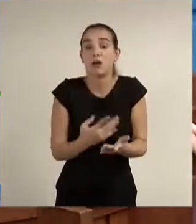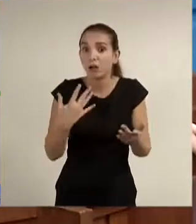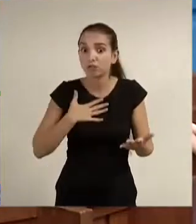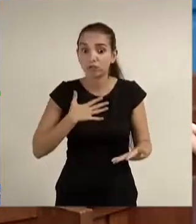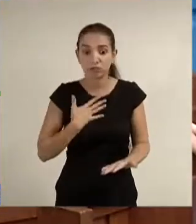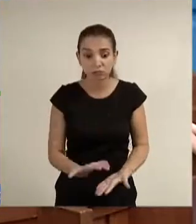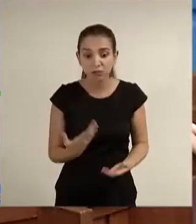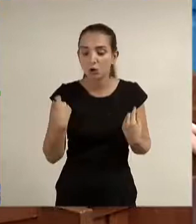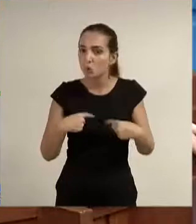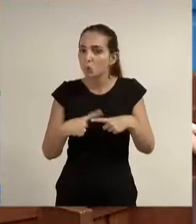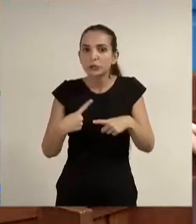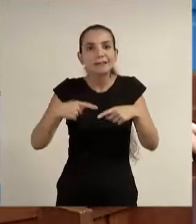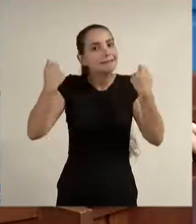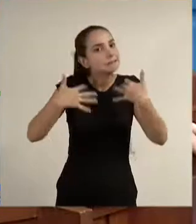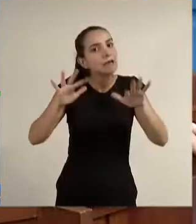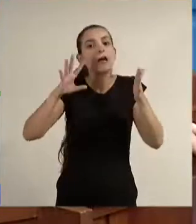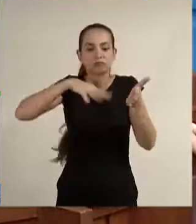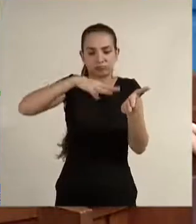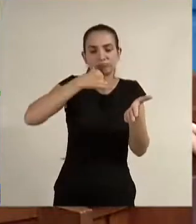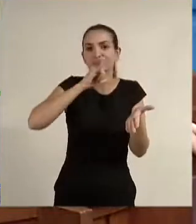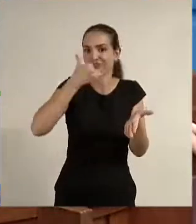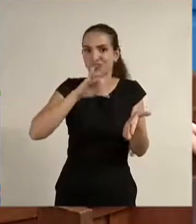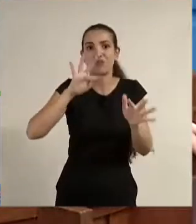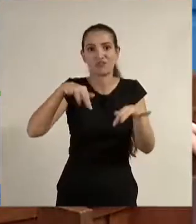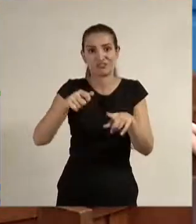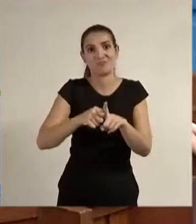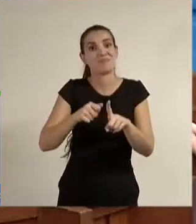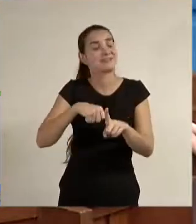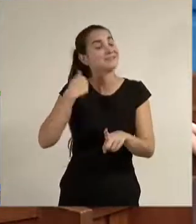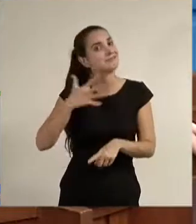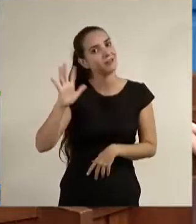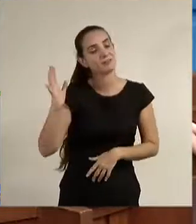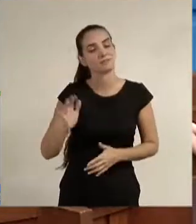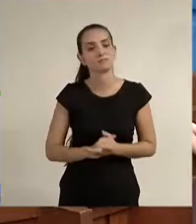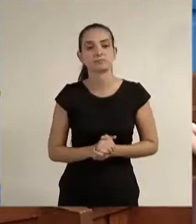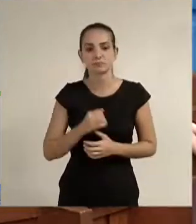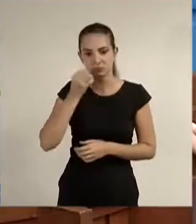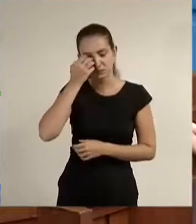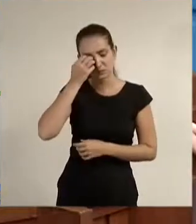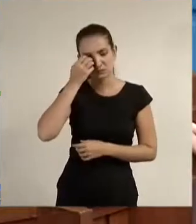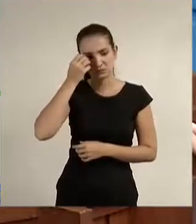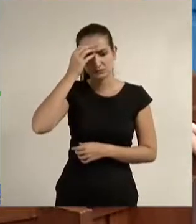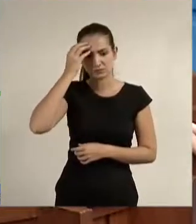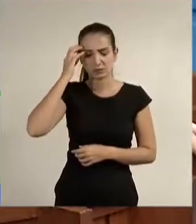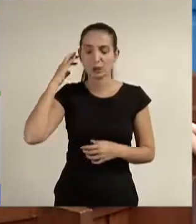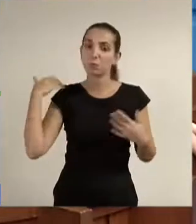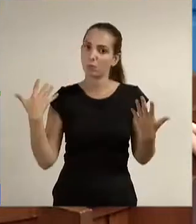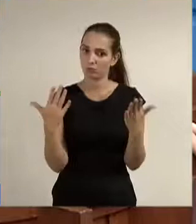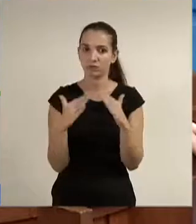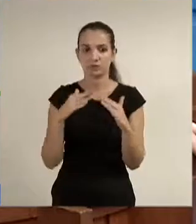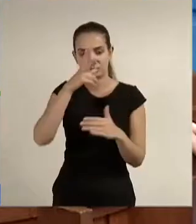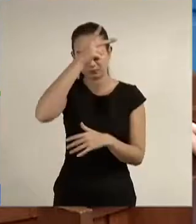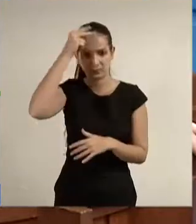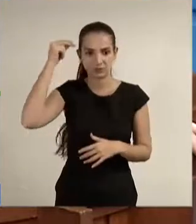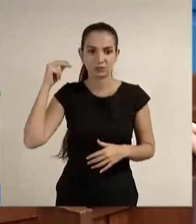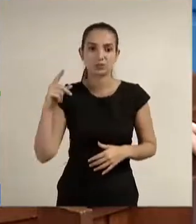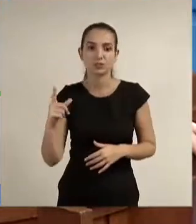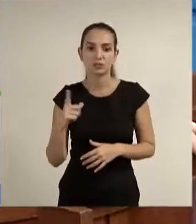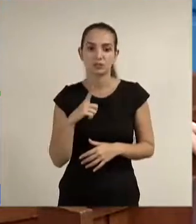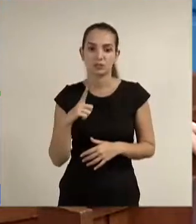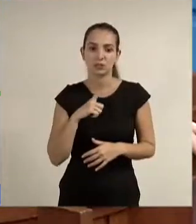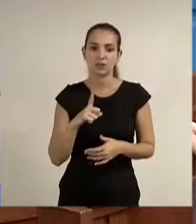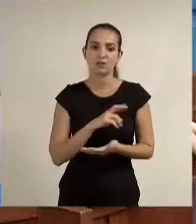E a Prefeitura detém todo o recurso auferido pela iluminação pública, que é repassado mensalmente